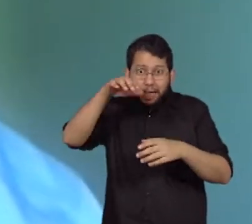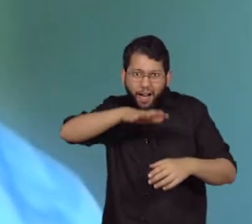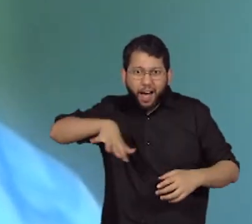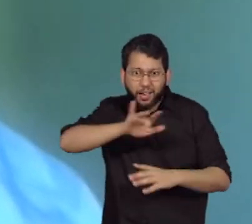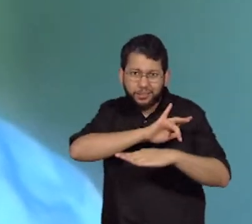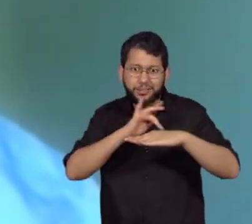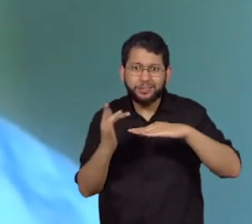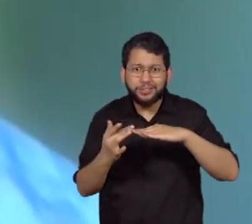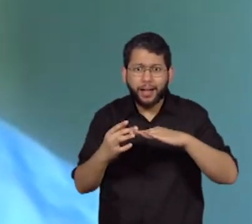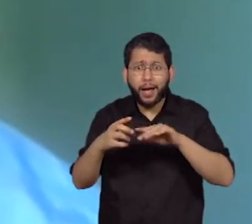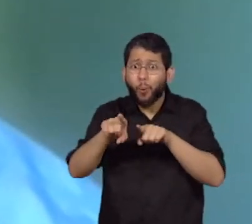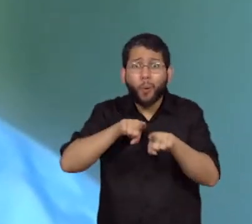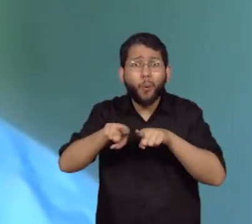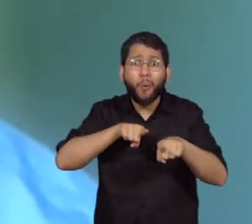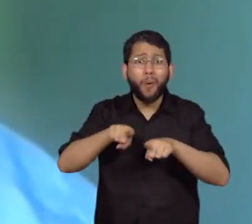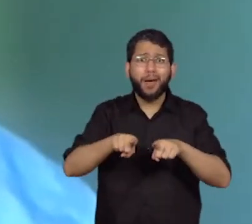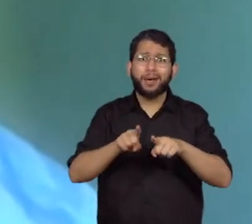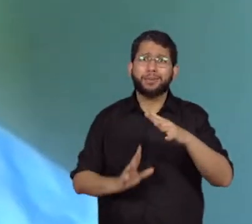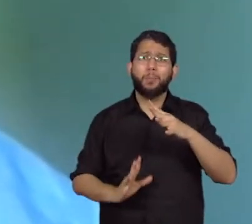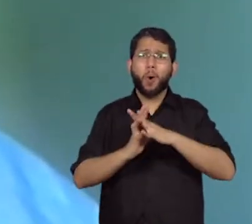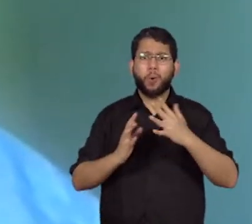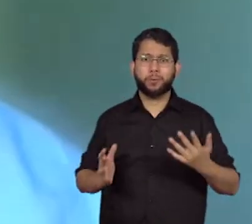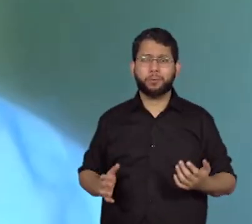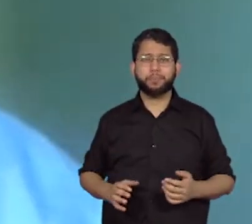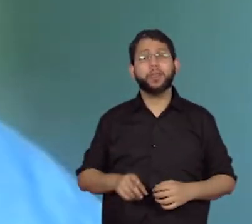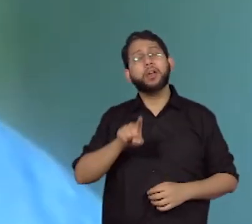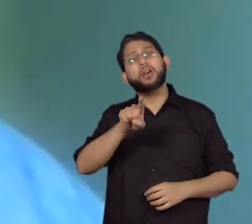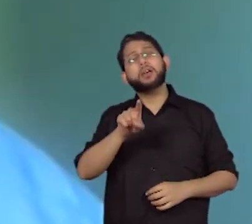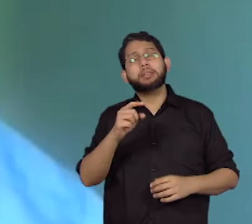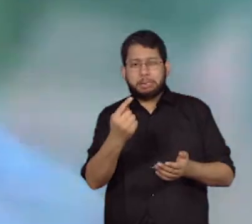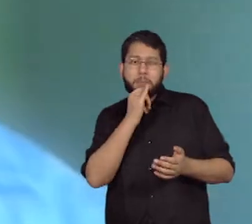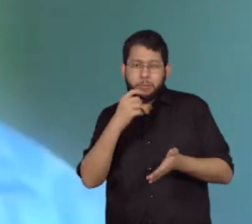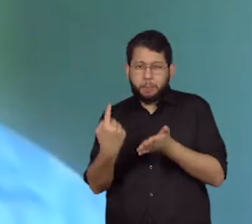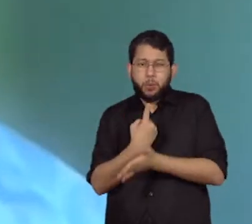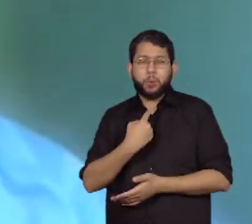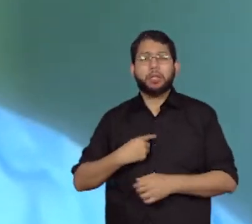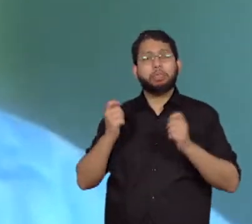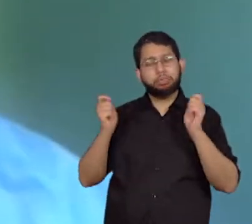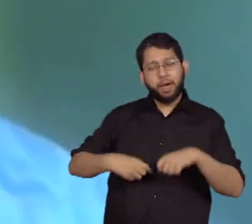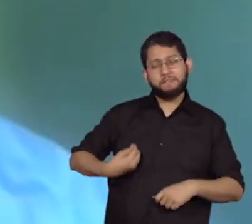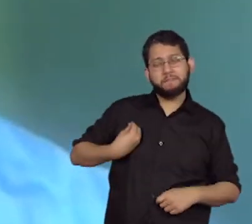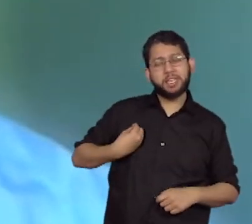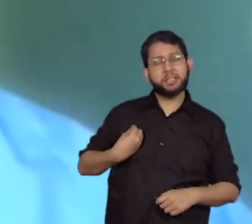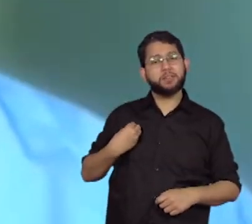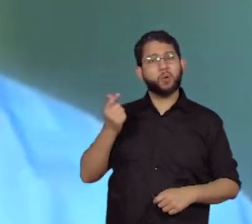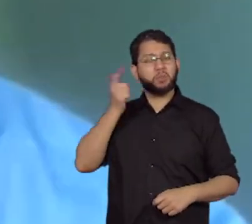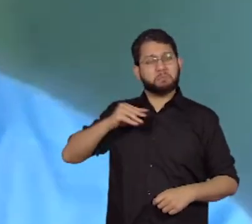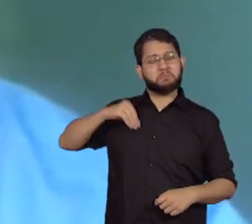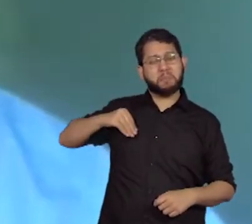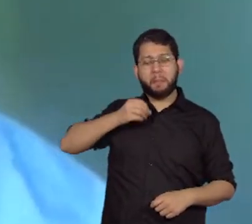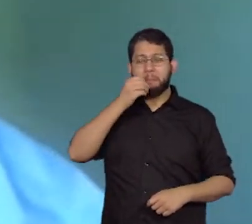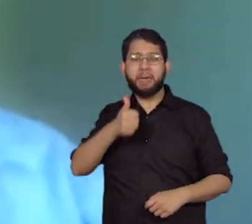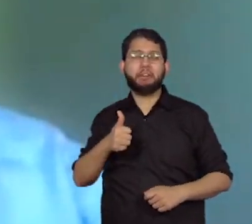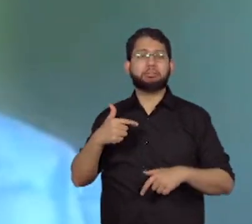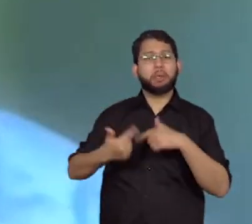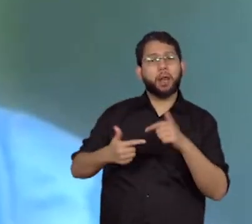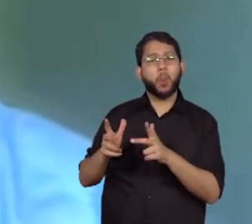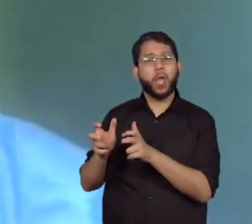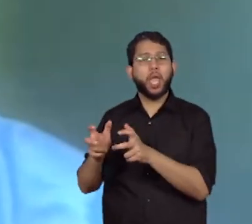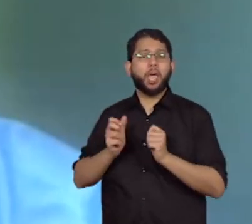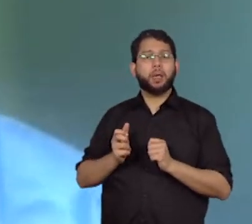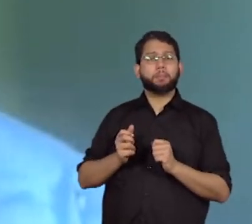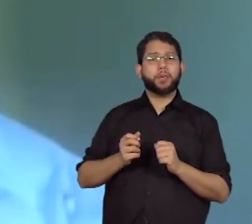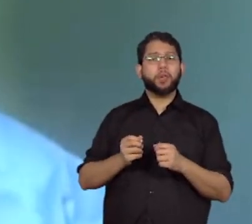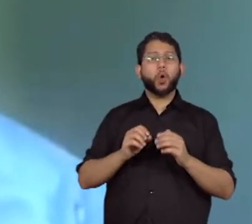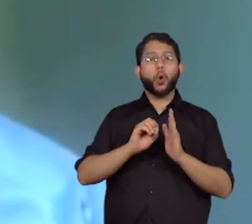é difícil. Você me pergunta assim, dá para ganhar a vida fazendo game? Com certeza. Dá para ganhar a vida sendo produtor de conteúdo? Com certeza. Só que a